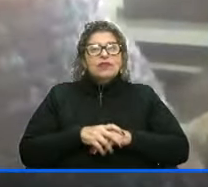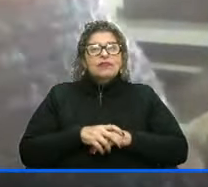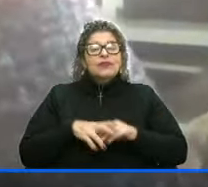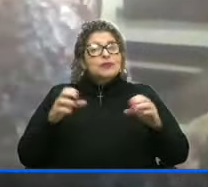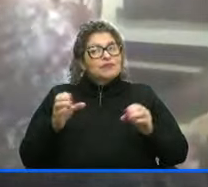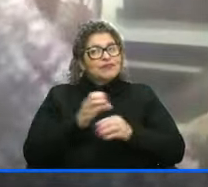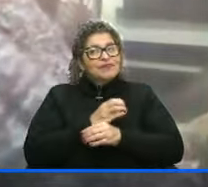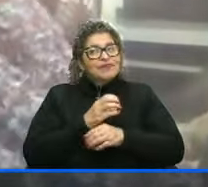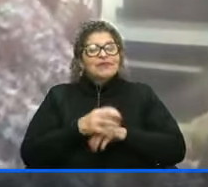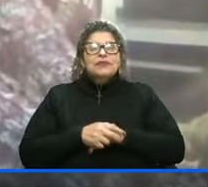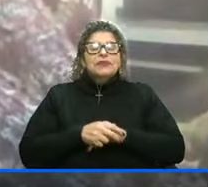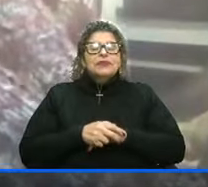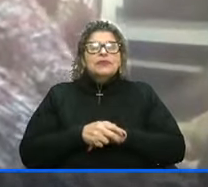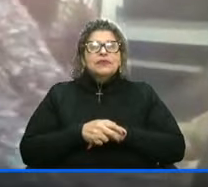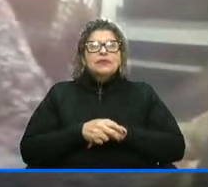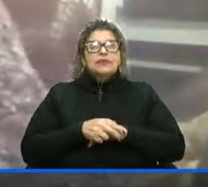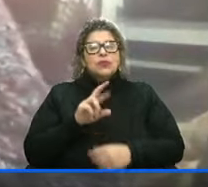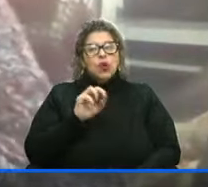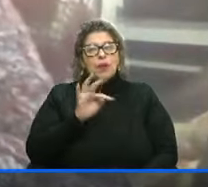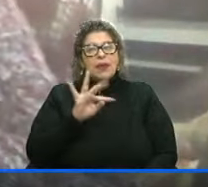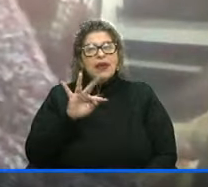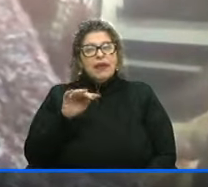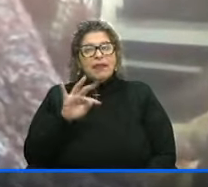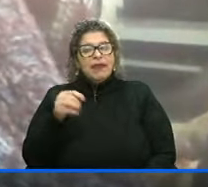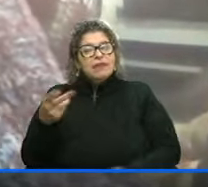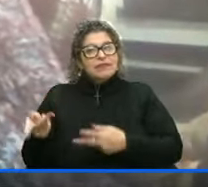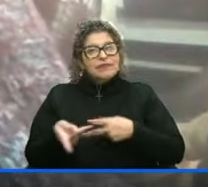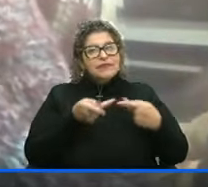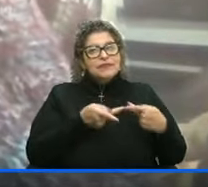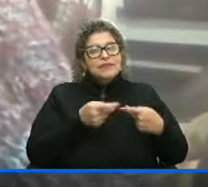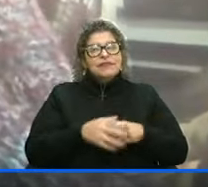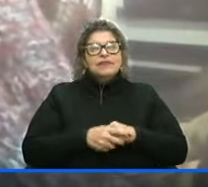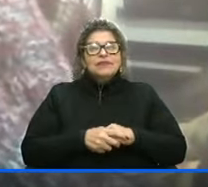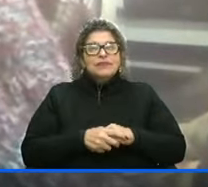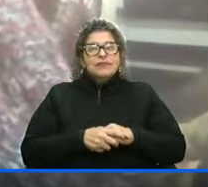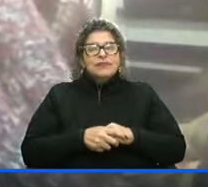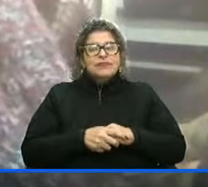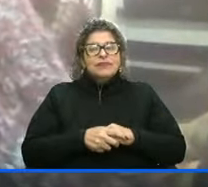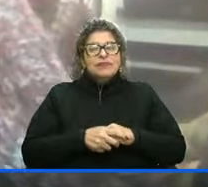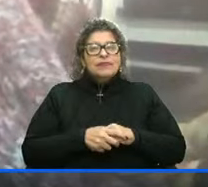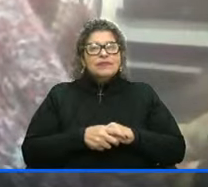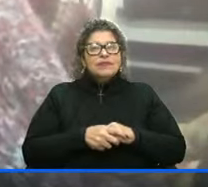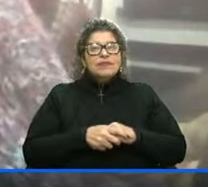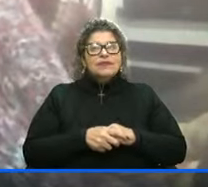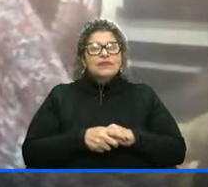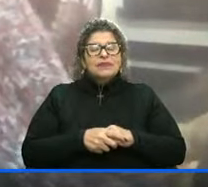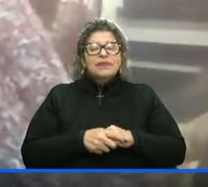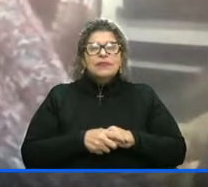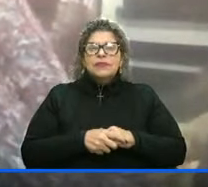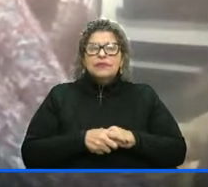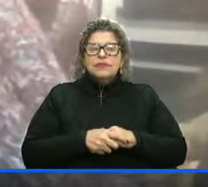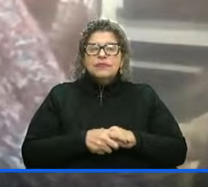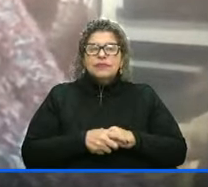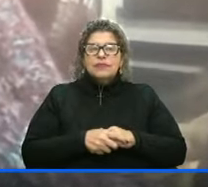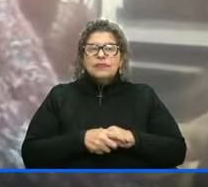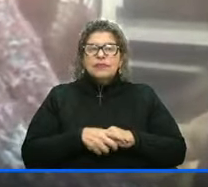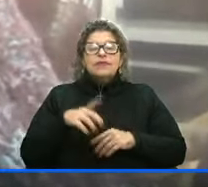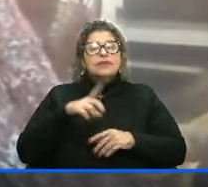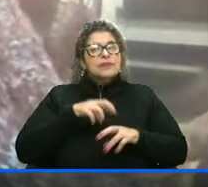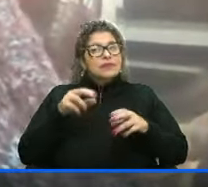completo. Roberta, bem-vinda, obrigada. CMDK tem renovação... Semana que vem, né, Roberta? Semana que vem